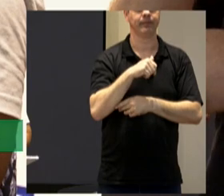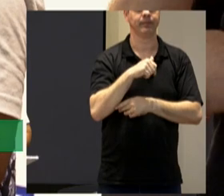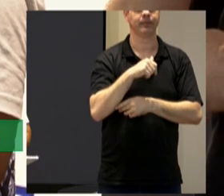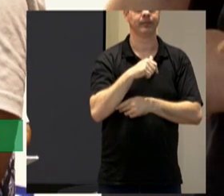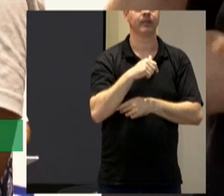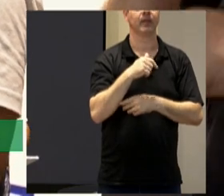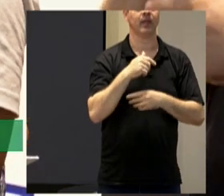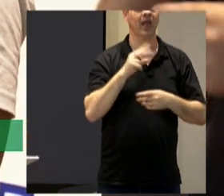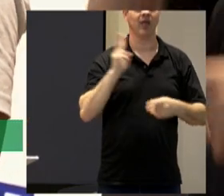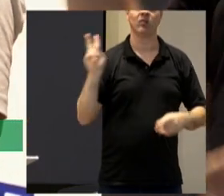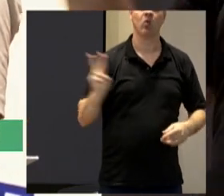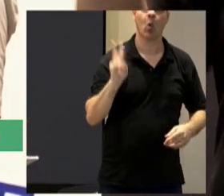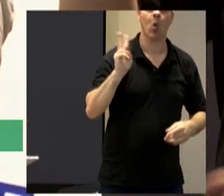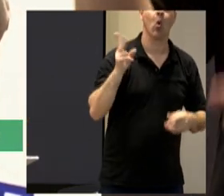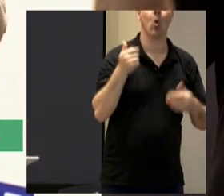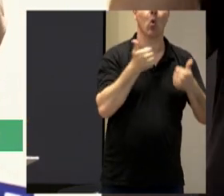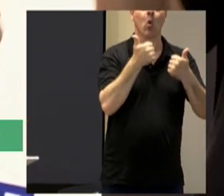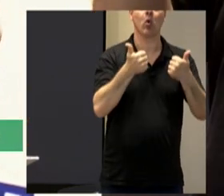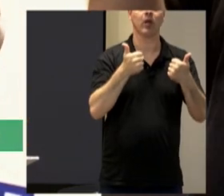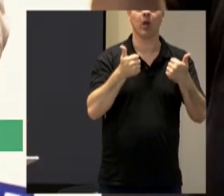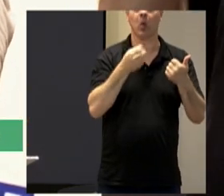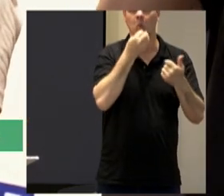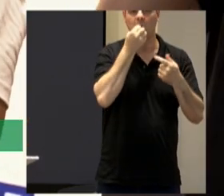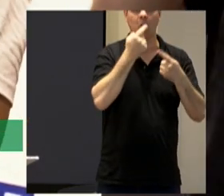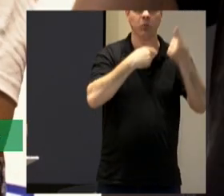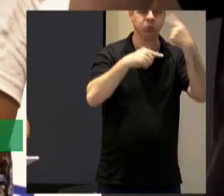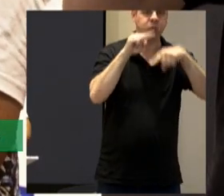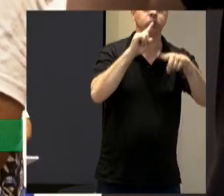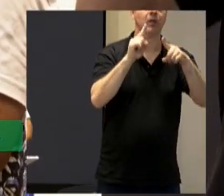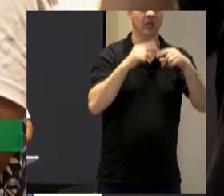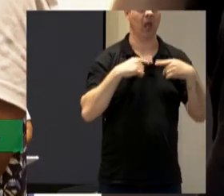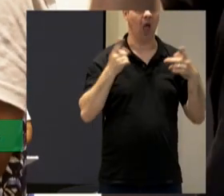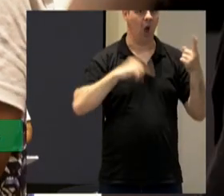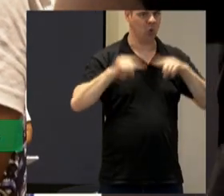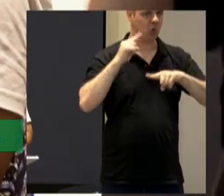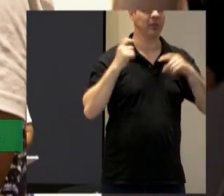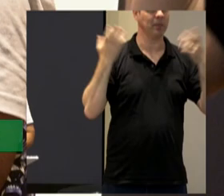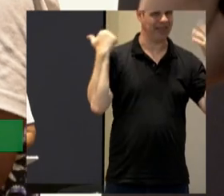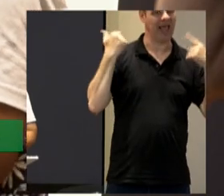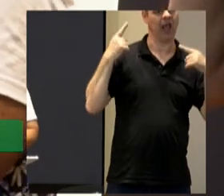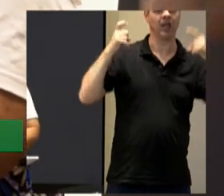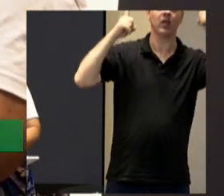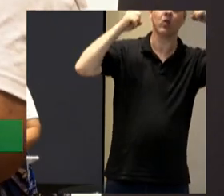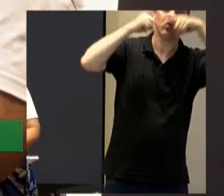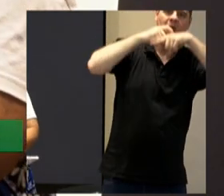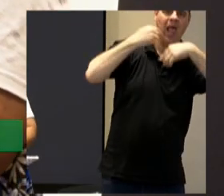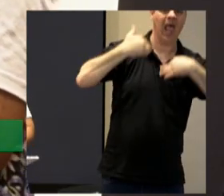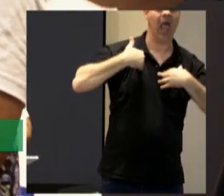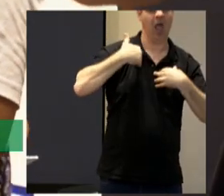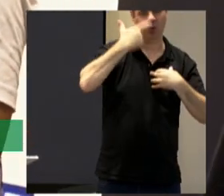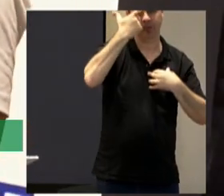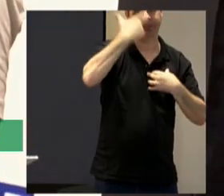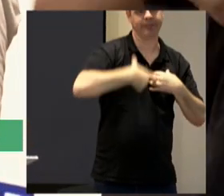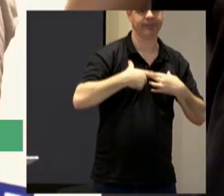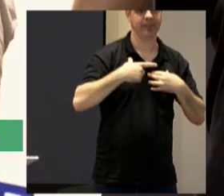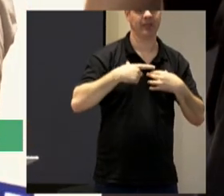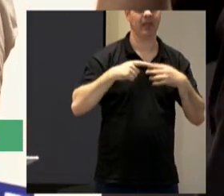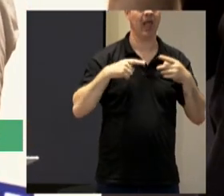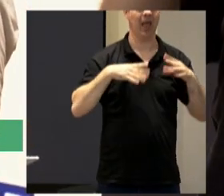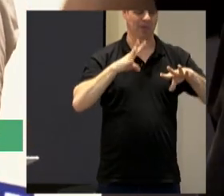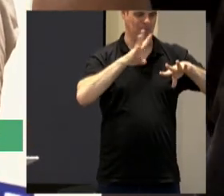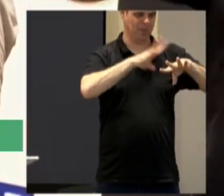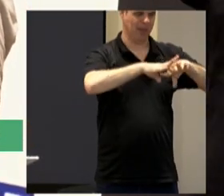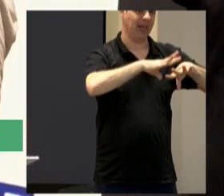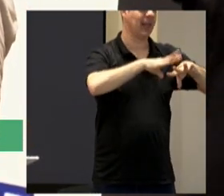foram muito valorosas e vitoriosas. Passamos por algumas dificuldades duras. Eu passei uma dificuldade terrível com a turma da